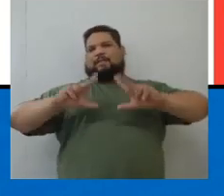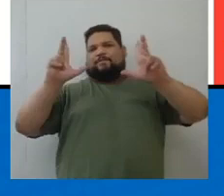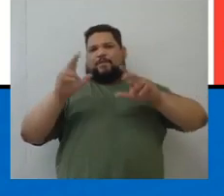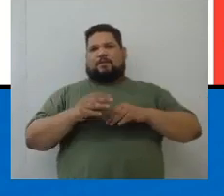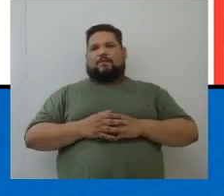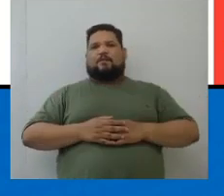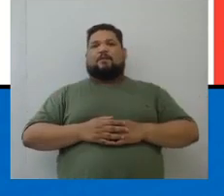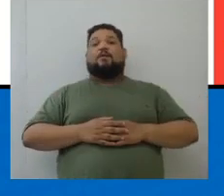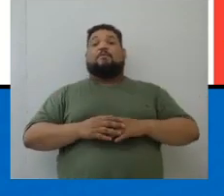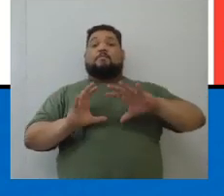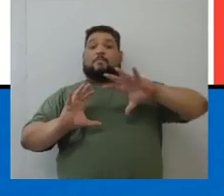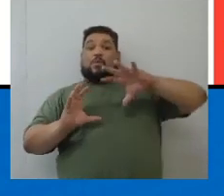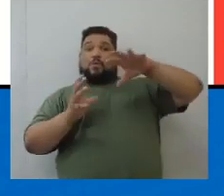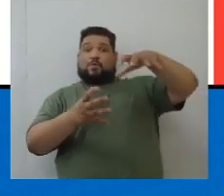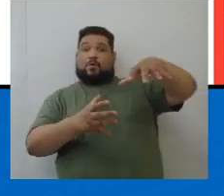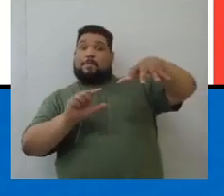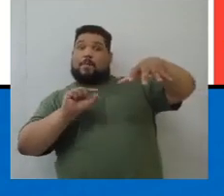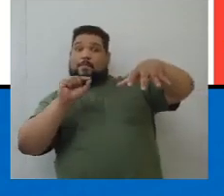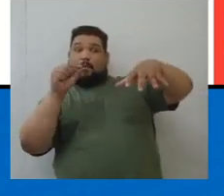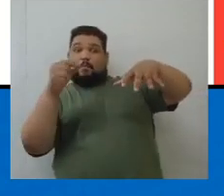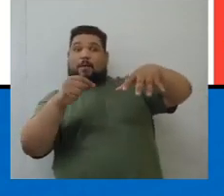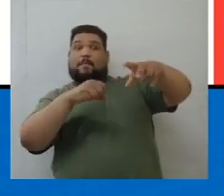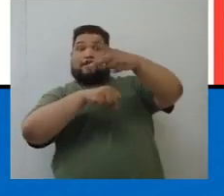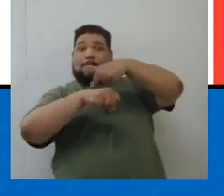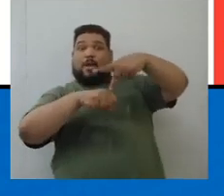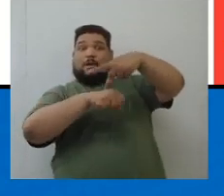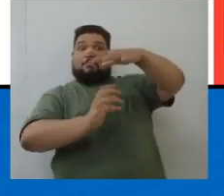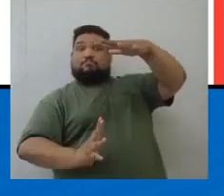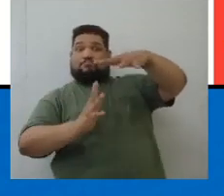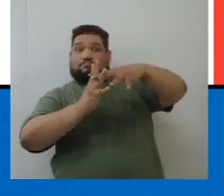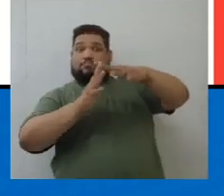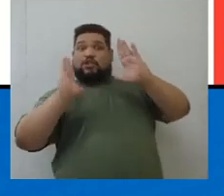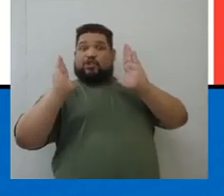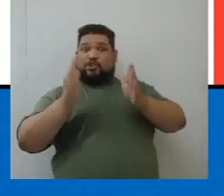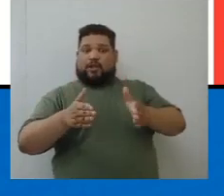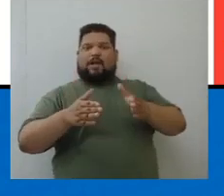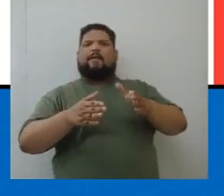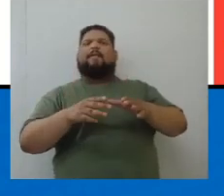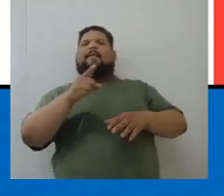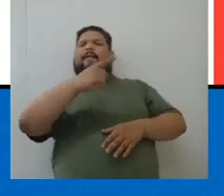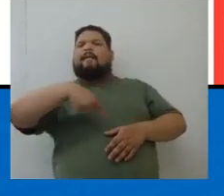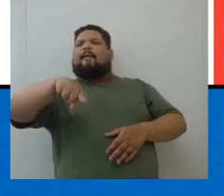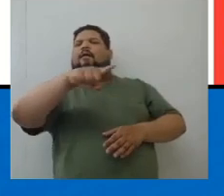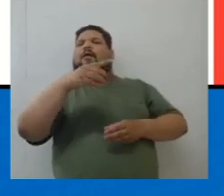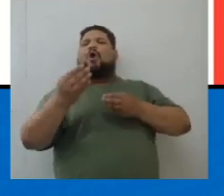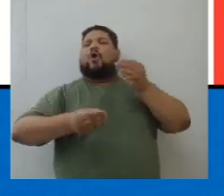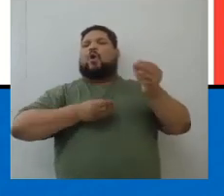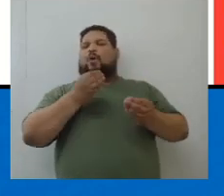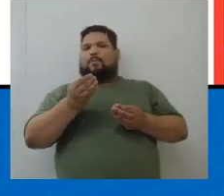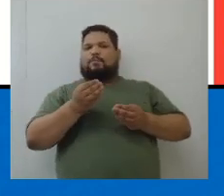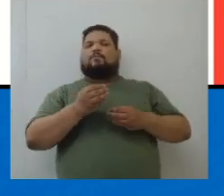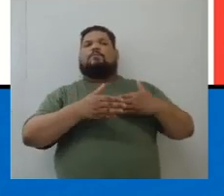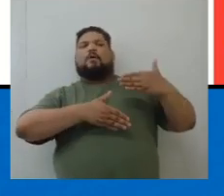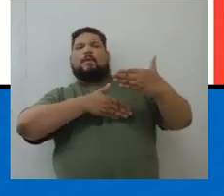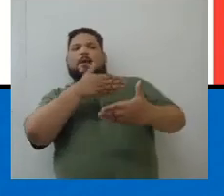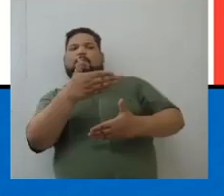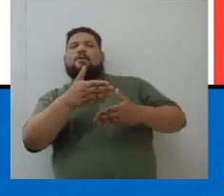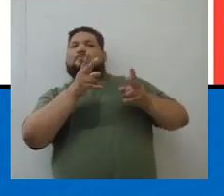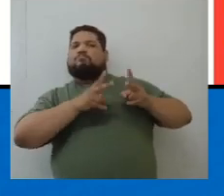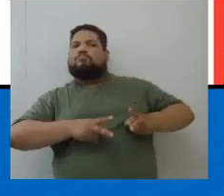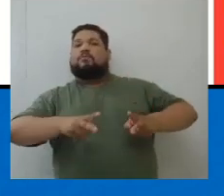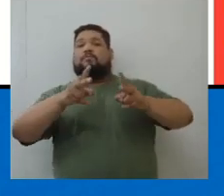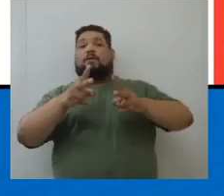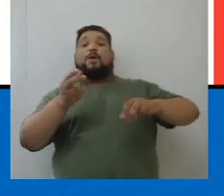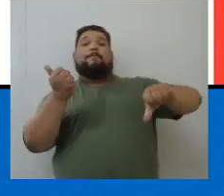no redor do mundo, né, dos chamados países desenvolvidos, essa escala teve um processo contínuo, em